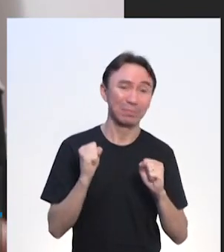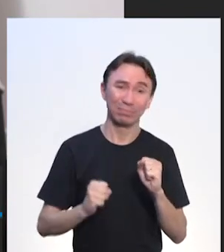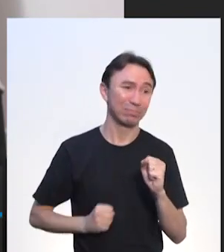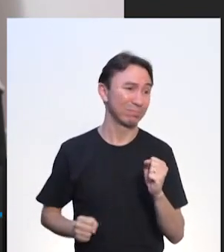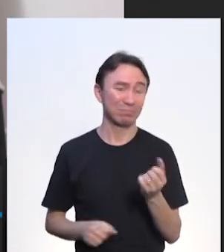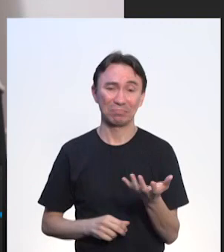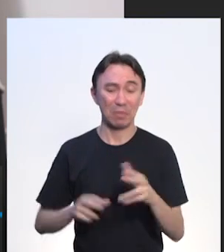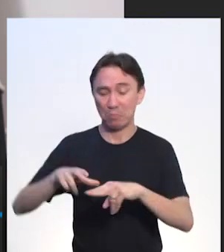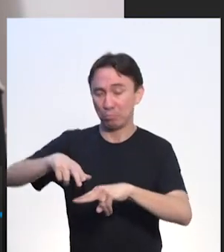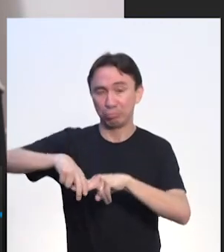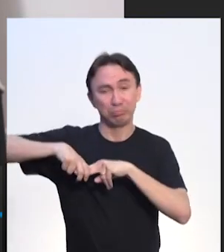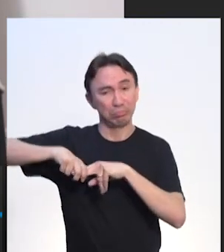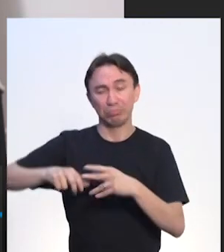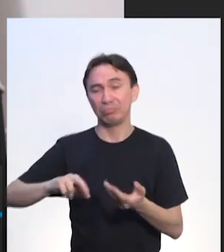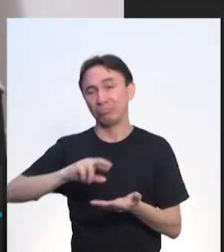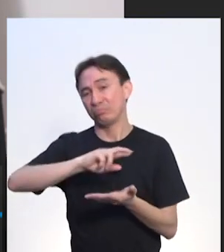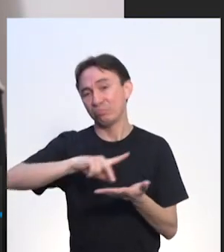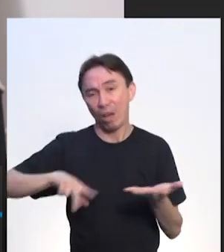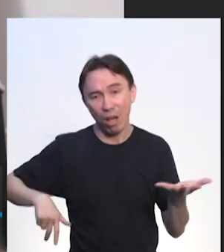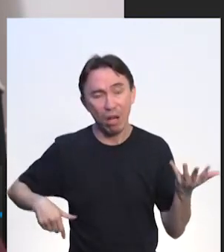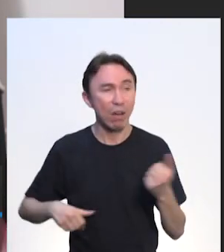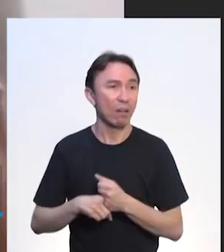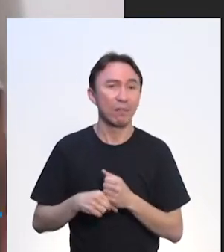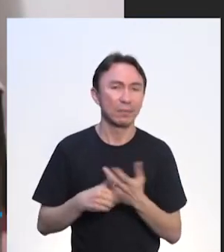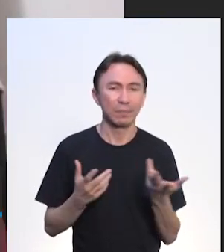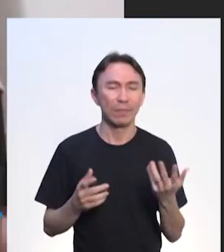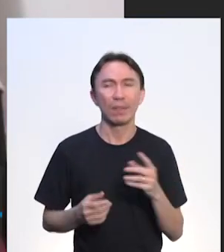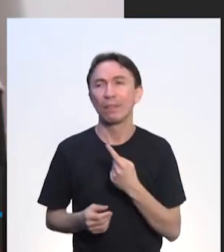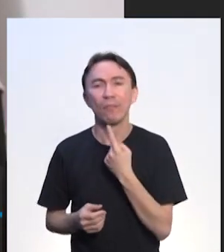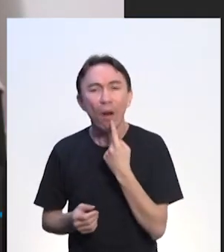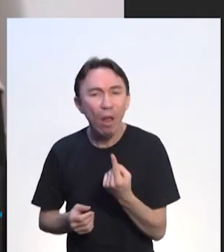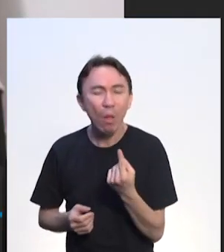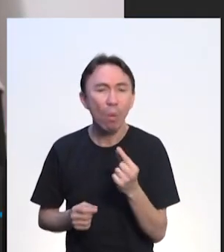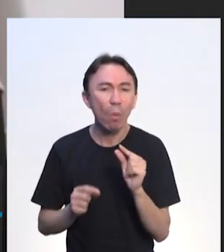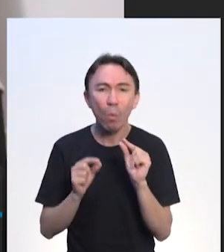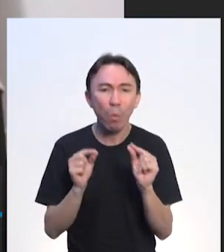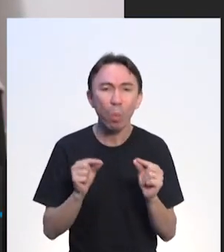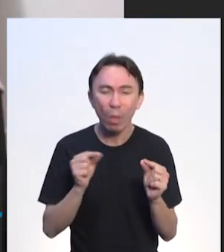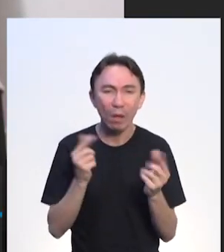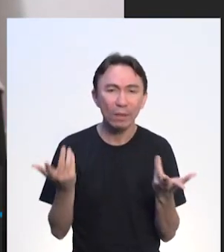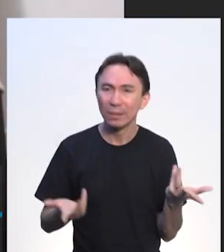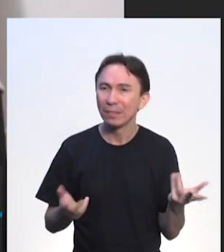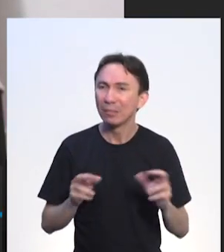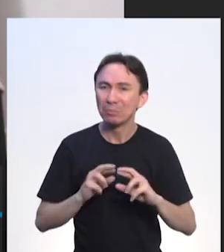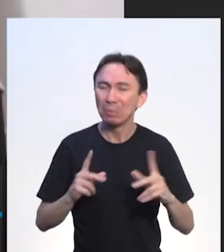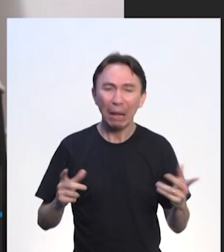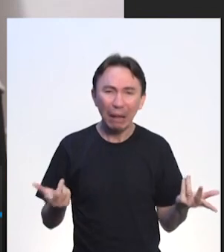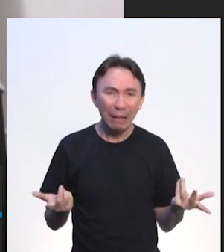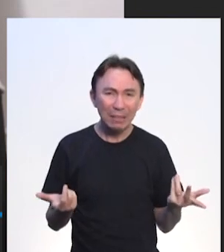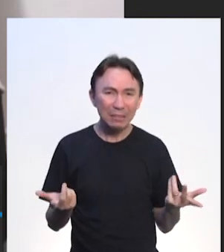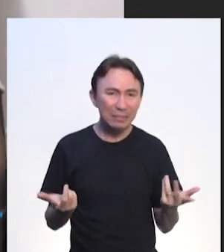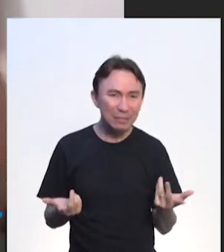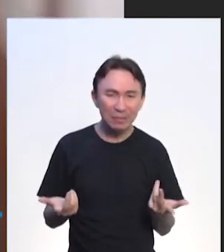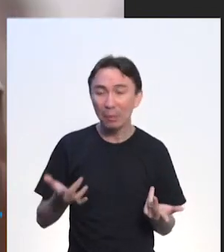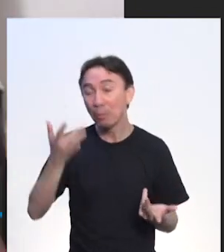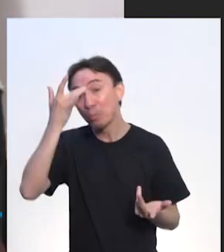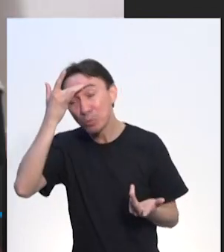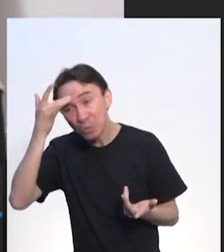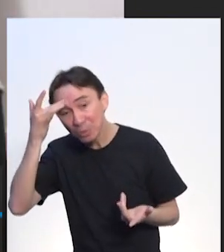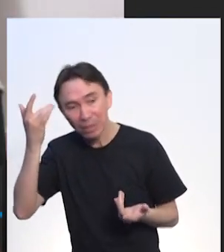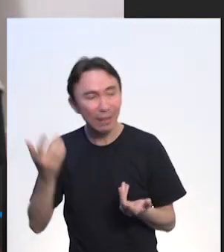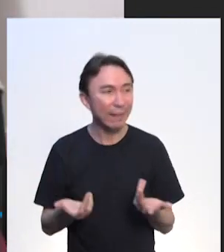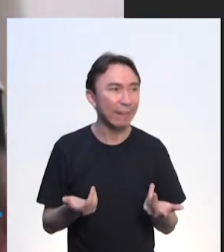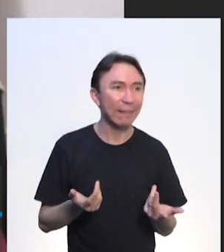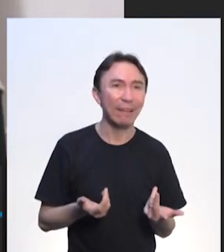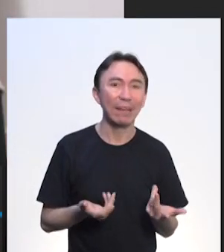a gente falou sobre a uberização, né? Então, mas o que, por exemplo, leva a essa uberização? Né? O que leva as pessoas a se